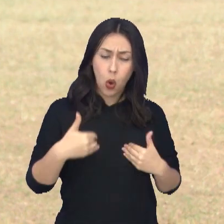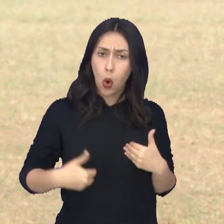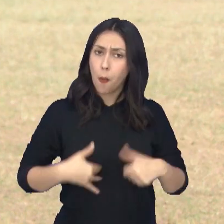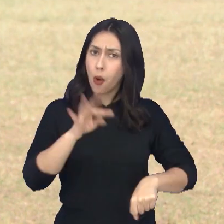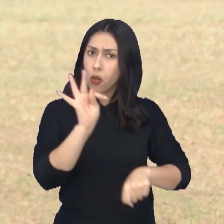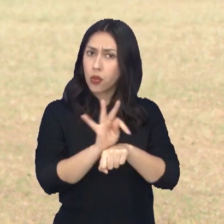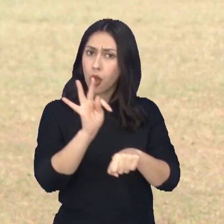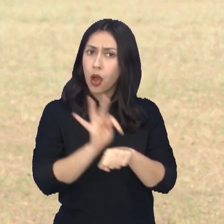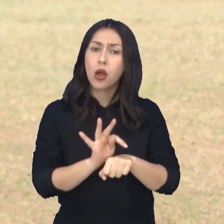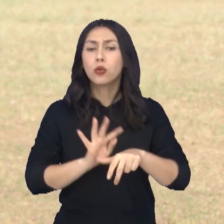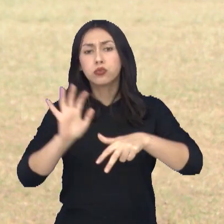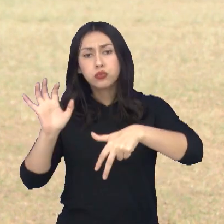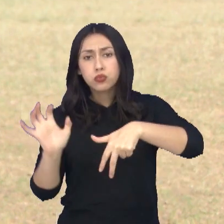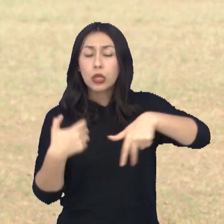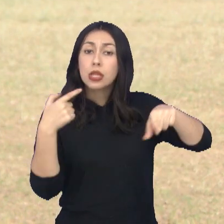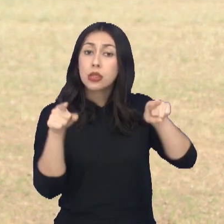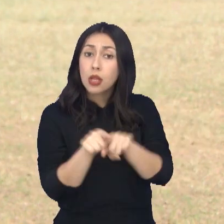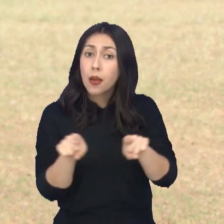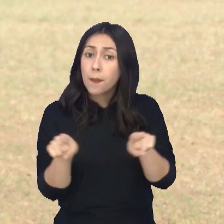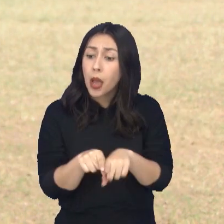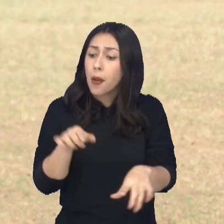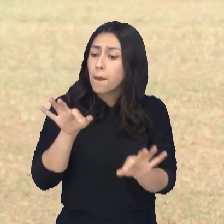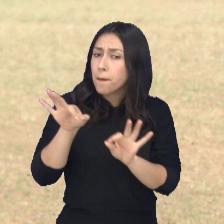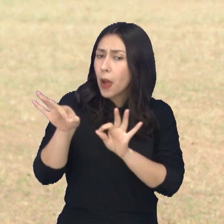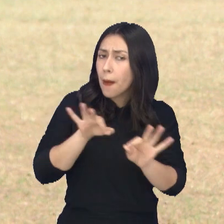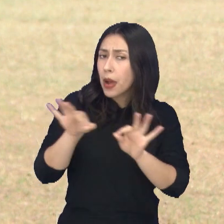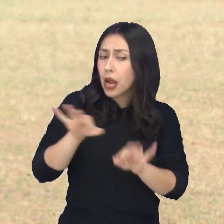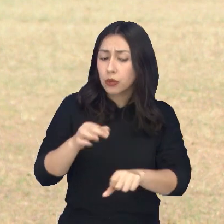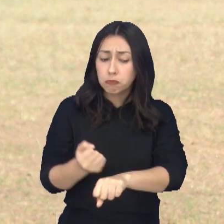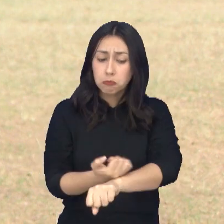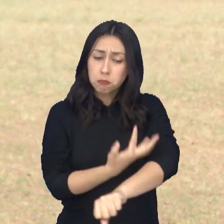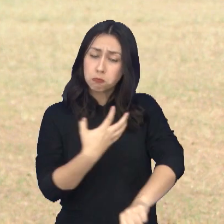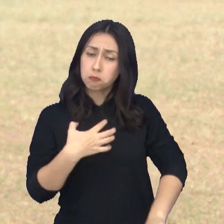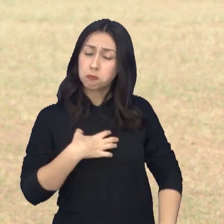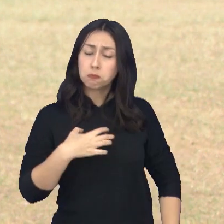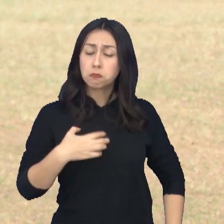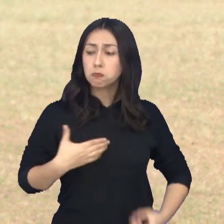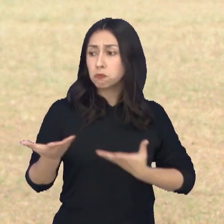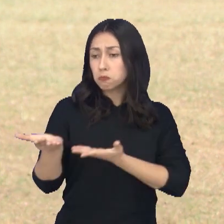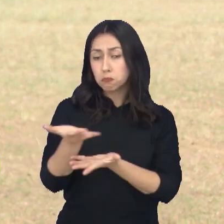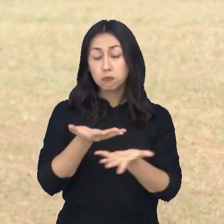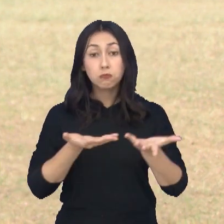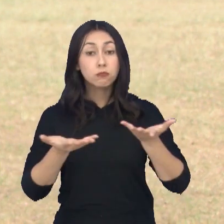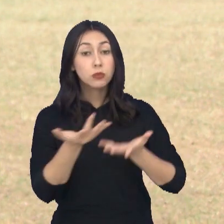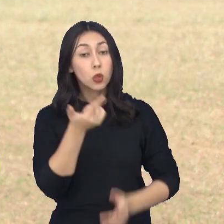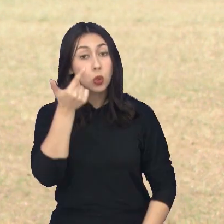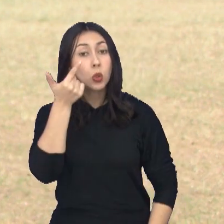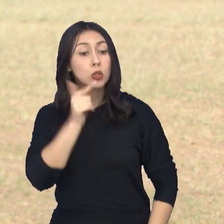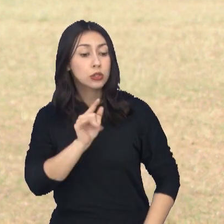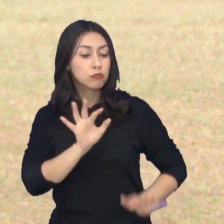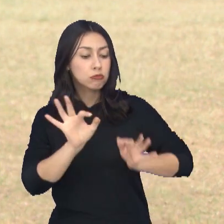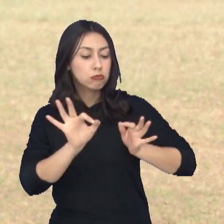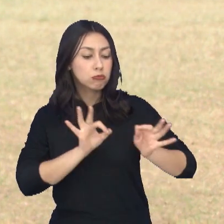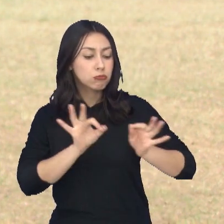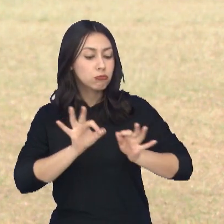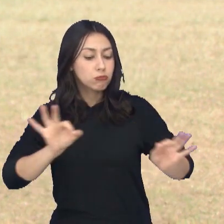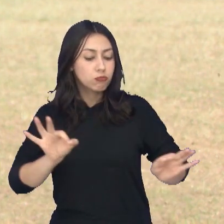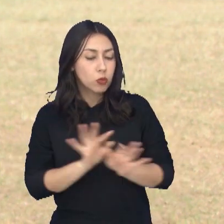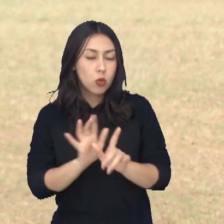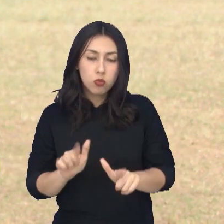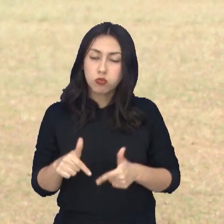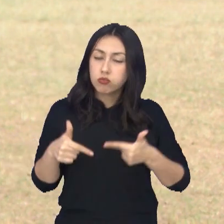técnica, o Joseense também tem trabalhado a parte emocional com os jogadores para poder preparar a equipe para os